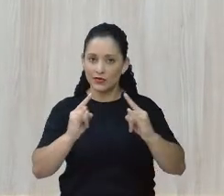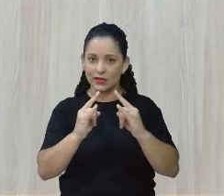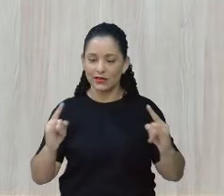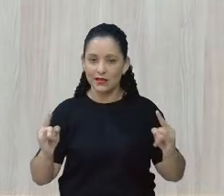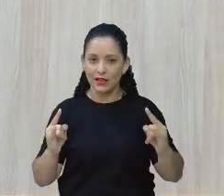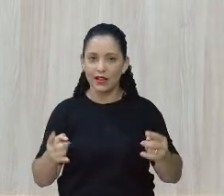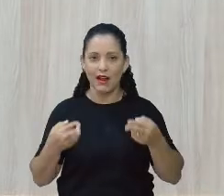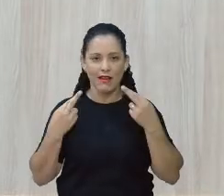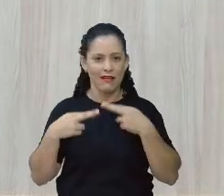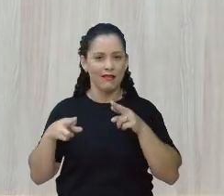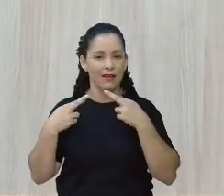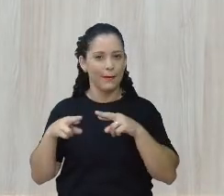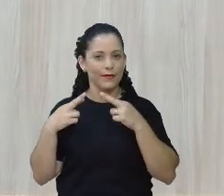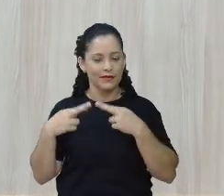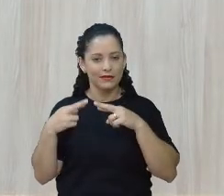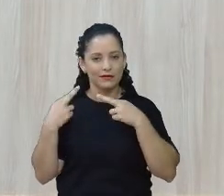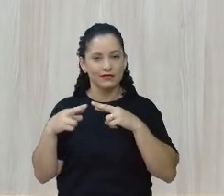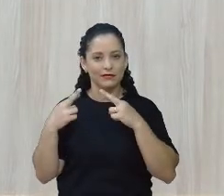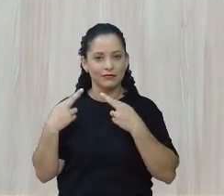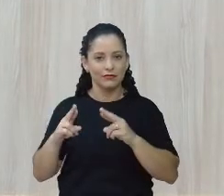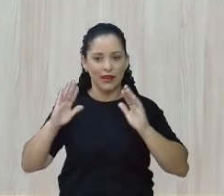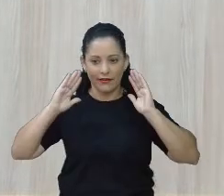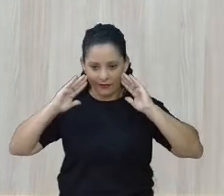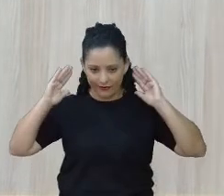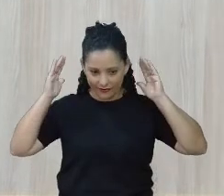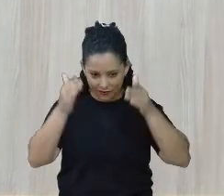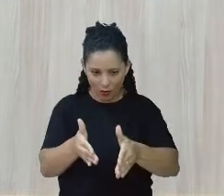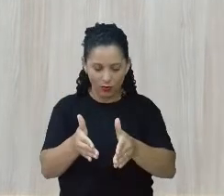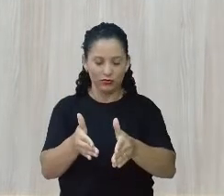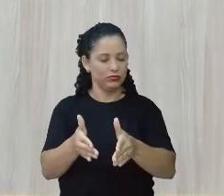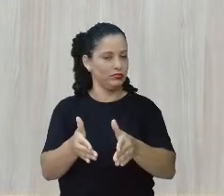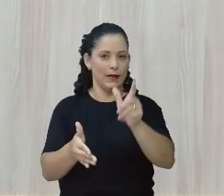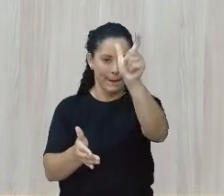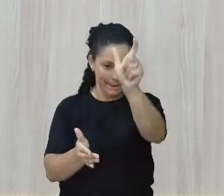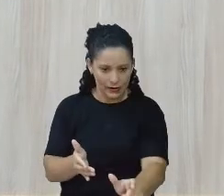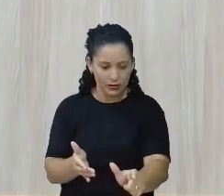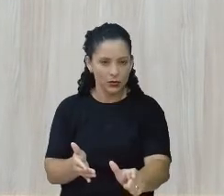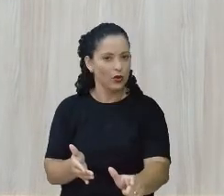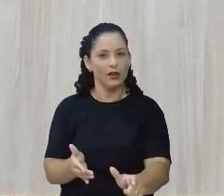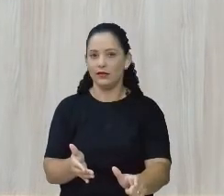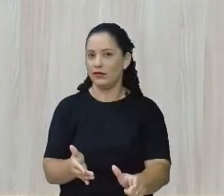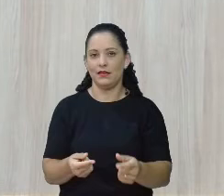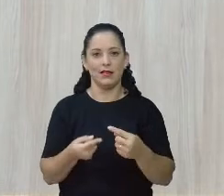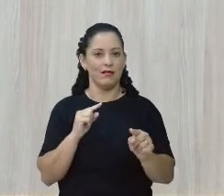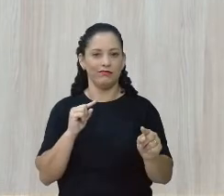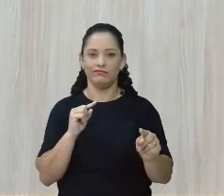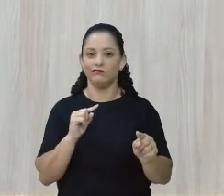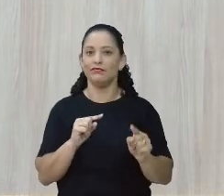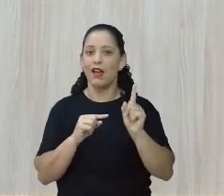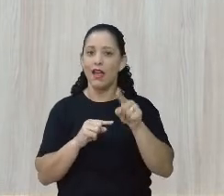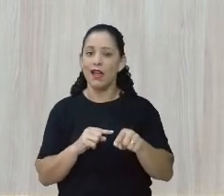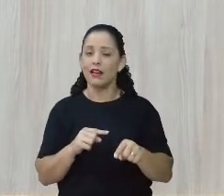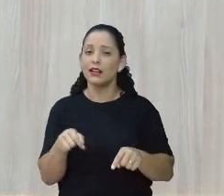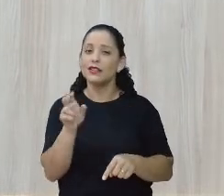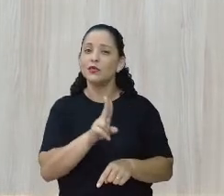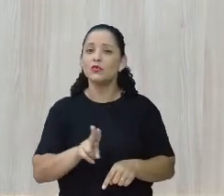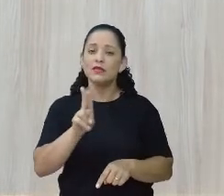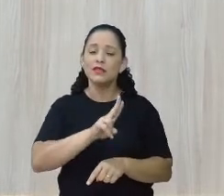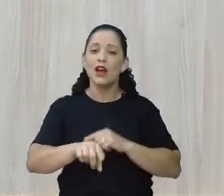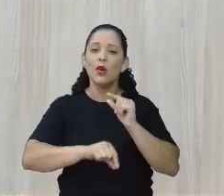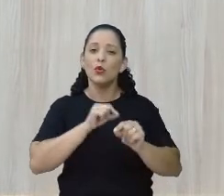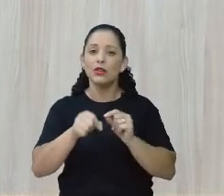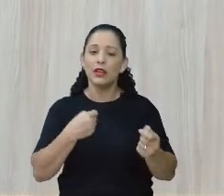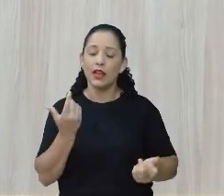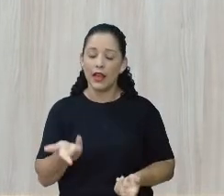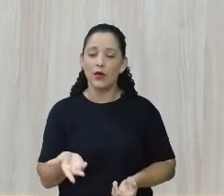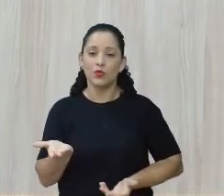reclamação ela não vai ser feita de forma direta a uma pessoa específica, ela vai ser feita por meio do SAC, que é o Serviço